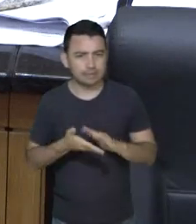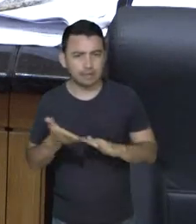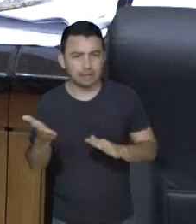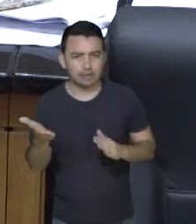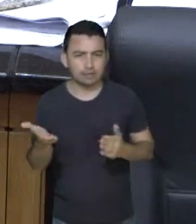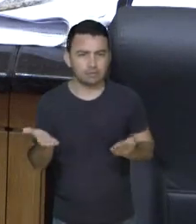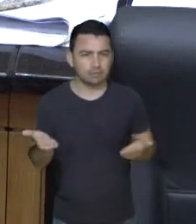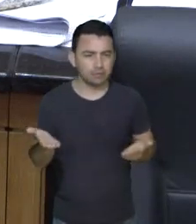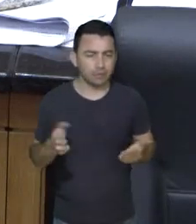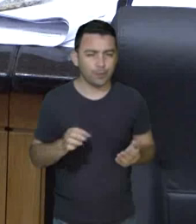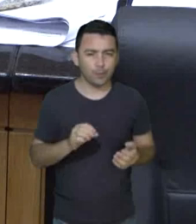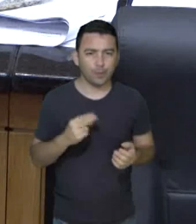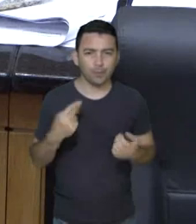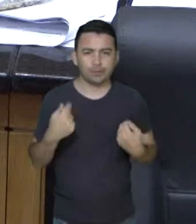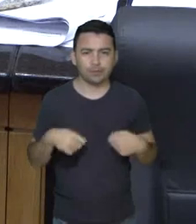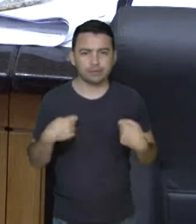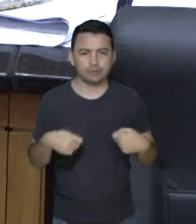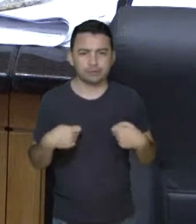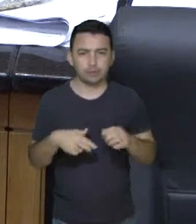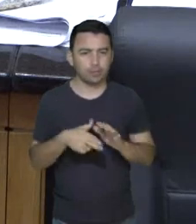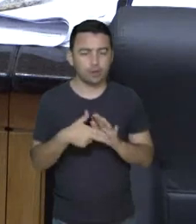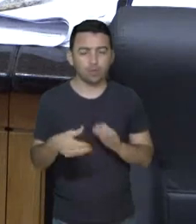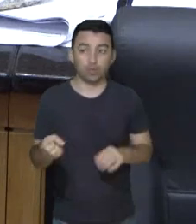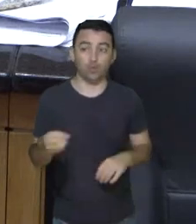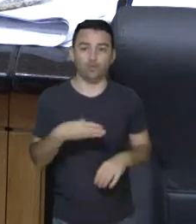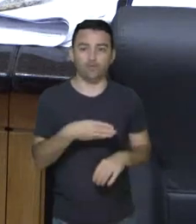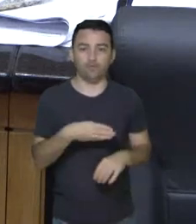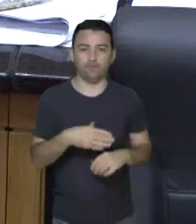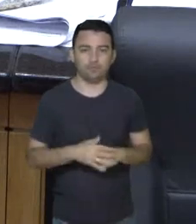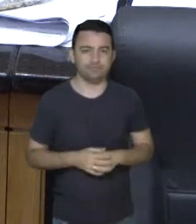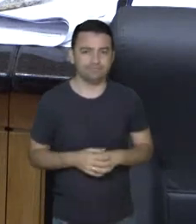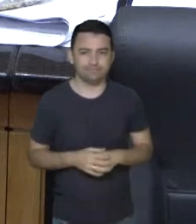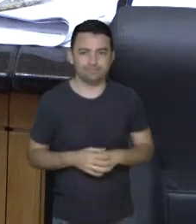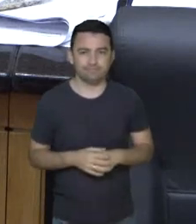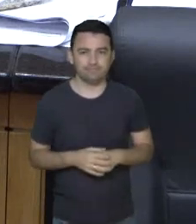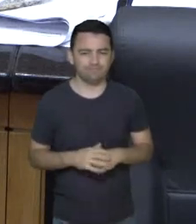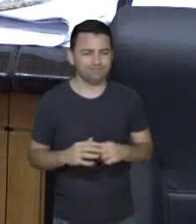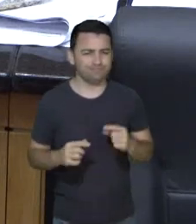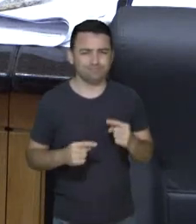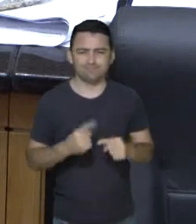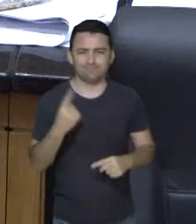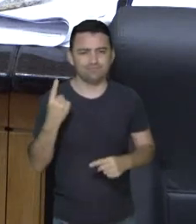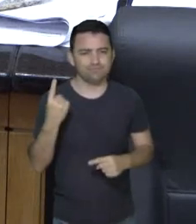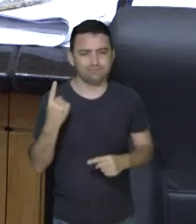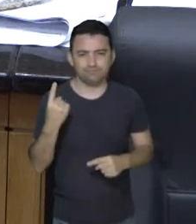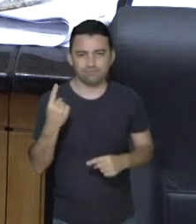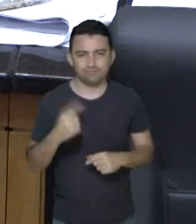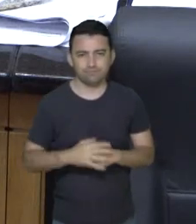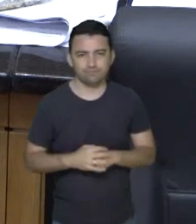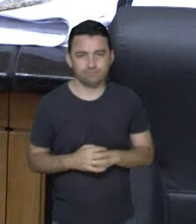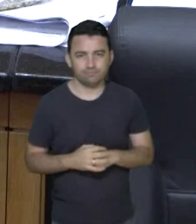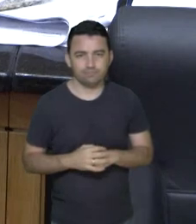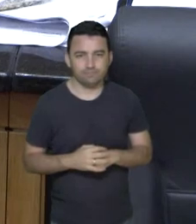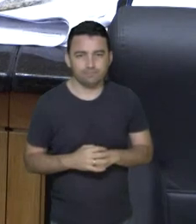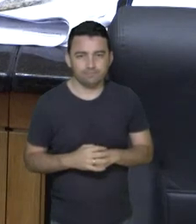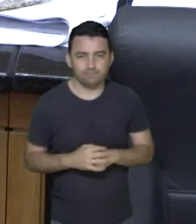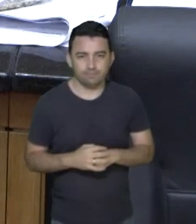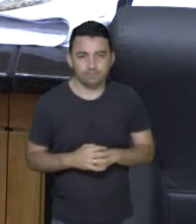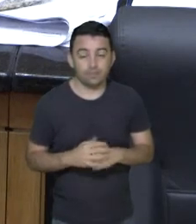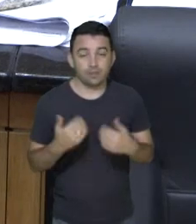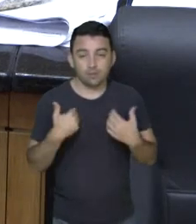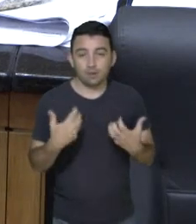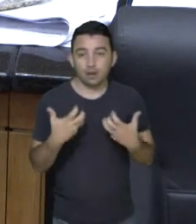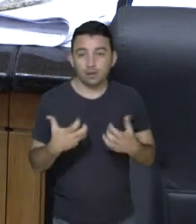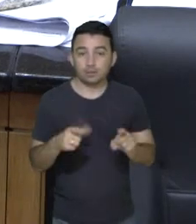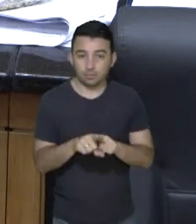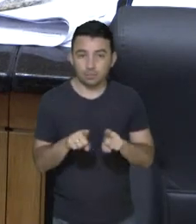você precisa nomear um novo defensor. Então, acho que não tem sentido algum, né? E eu quero ainda dizer,